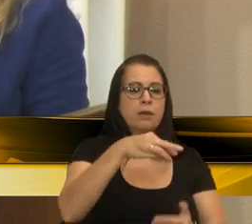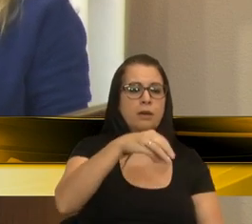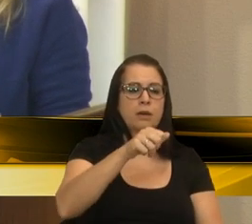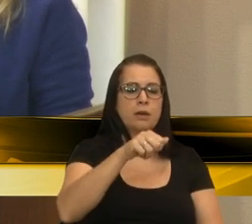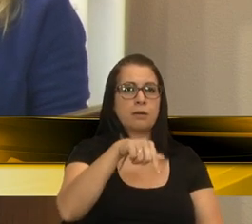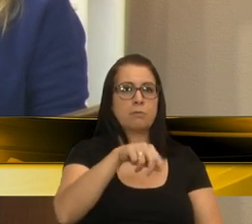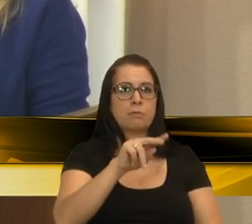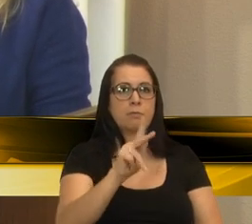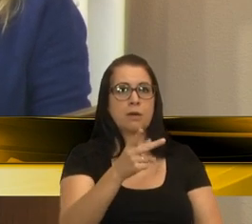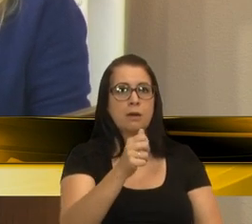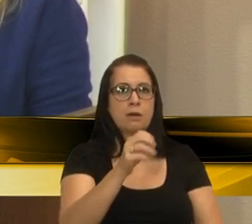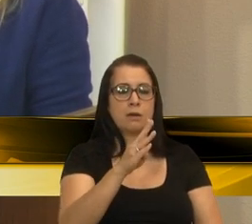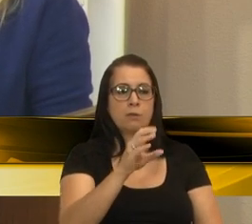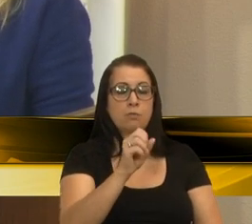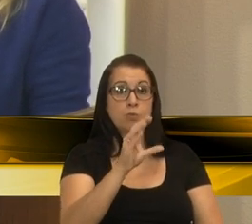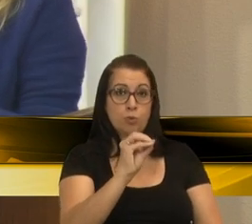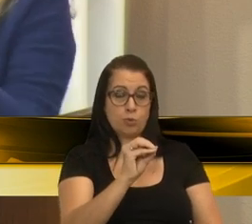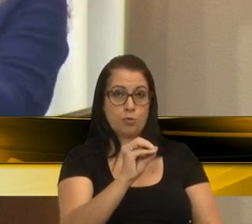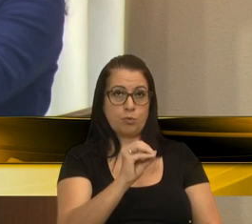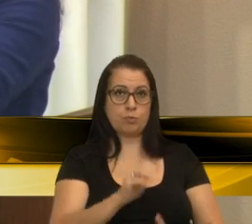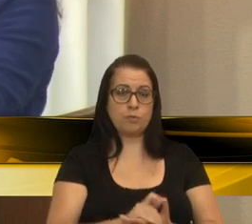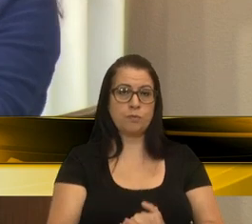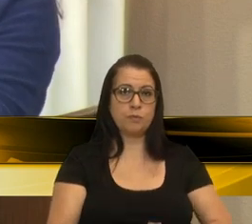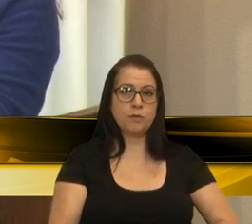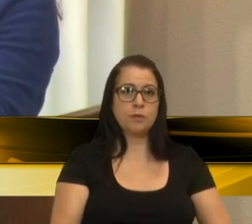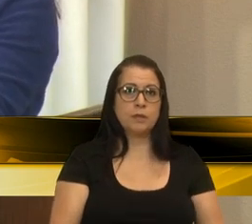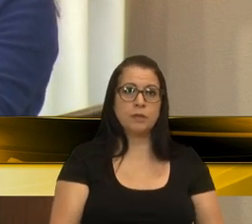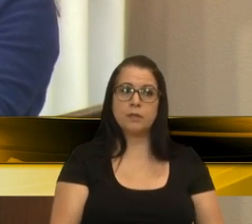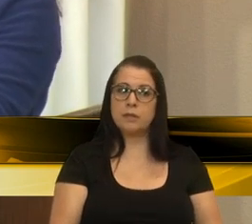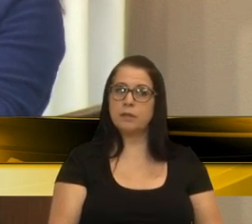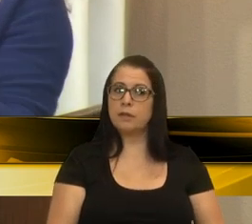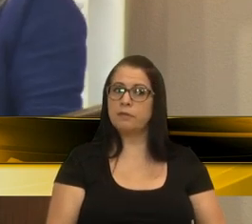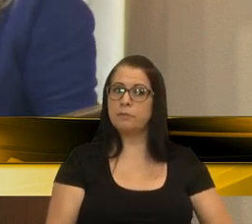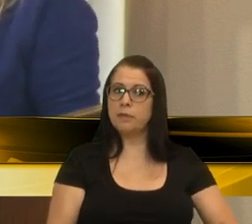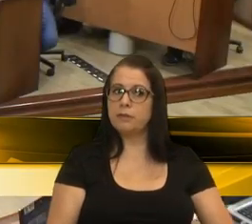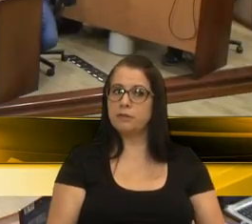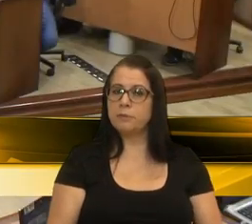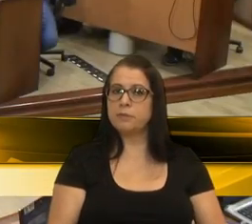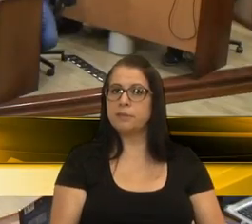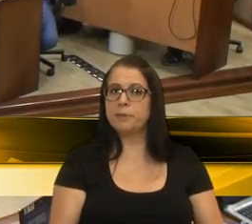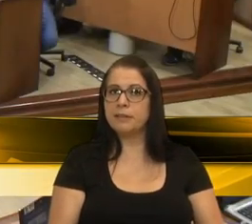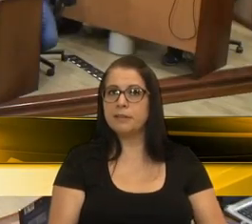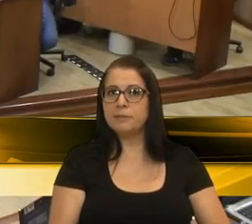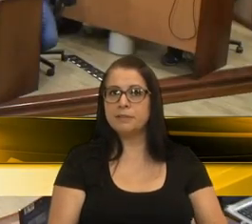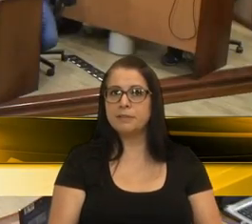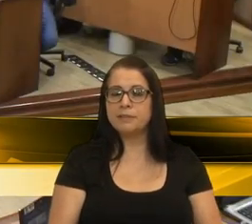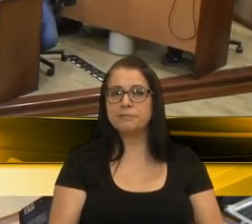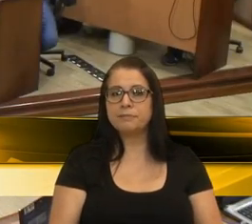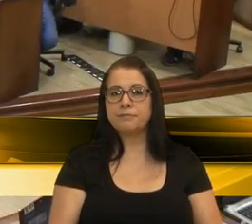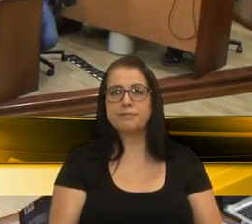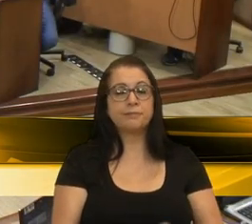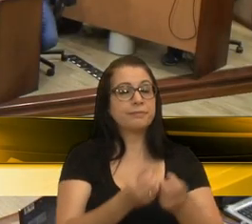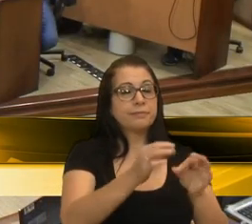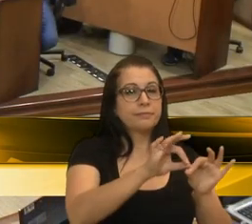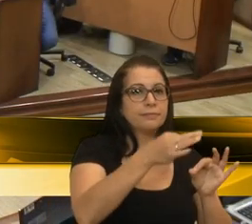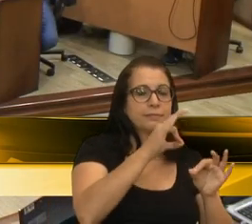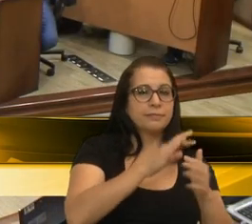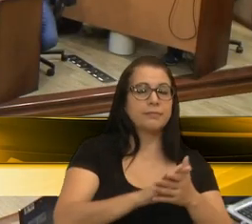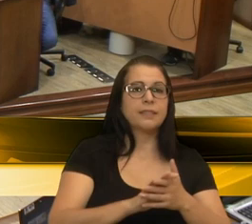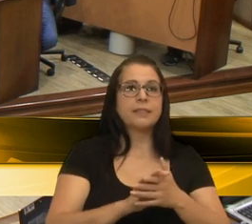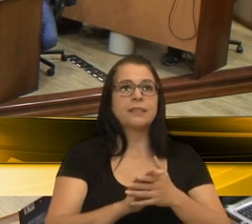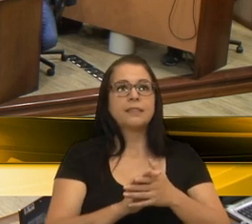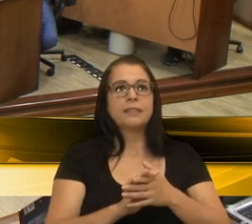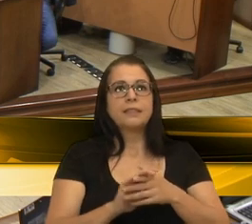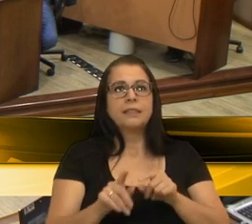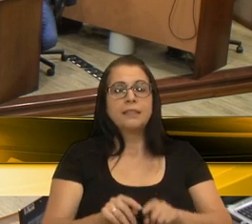questão de abordar isso lá, né? Vereador Alberto. Vereadora Paula, só sobre o conselho consultivo da Festa da Uva, o vereador Felipe me corrige se eu